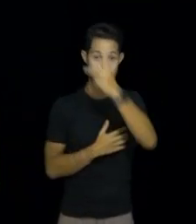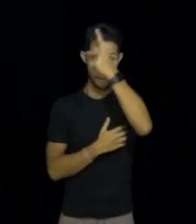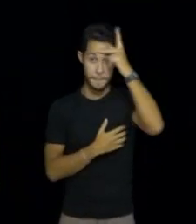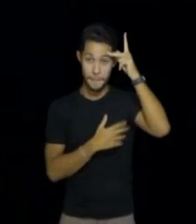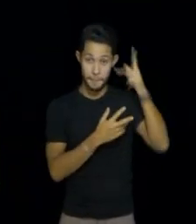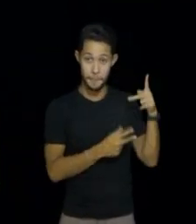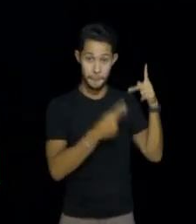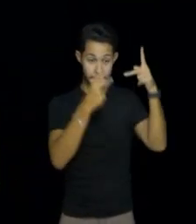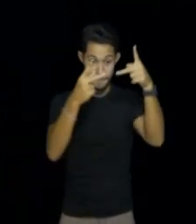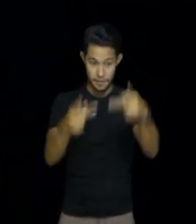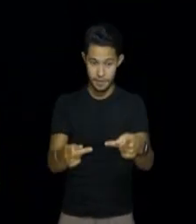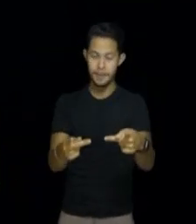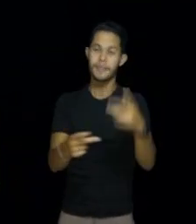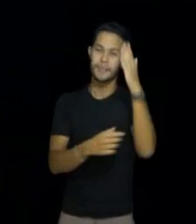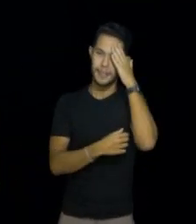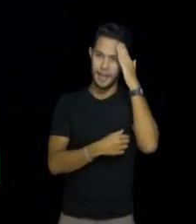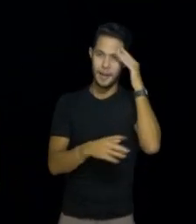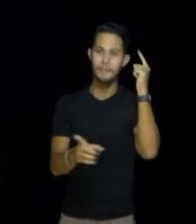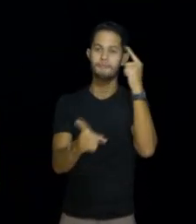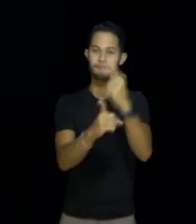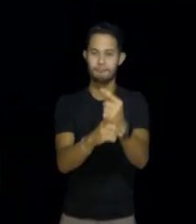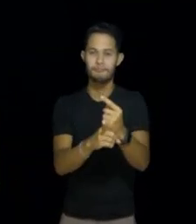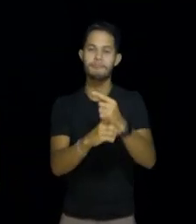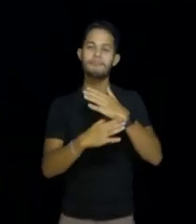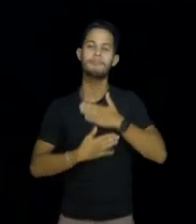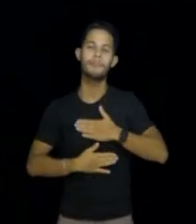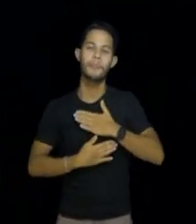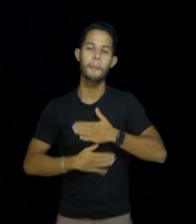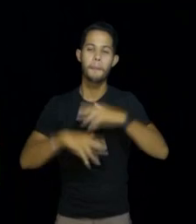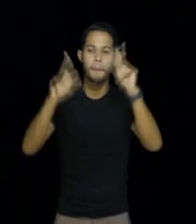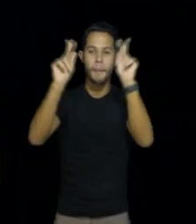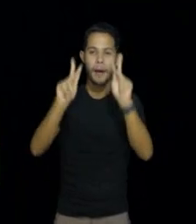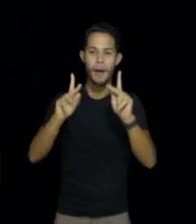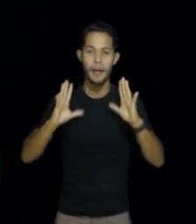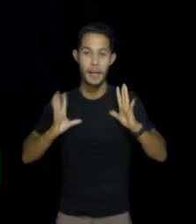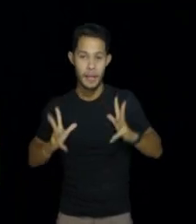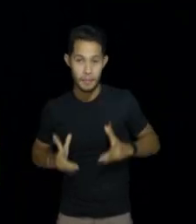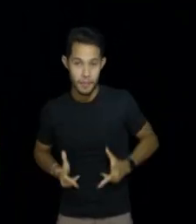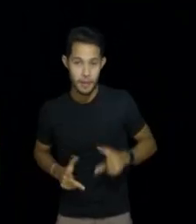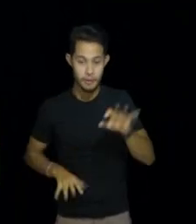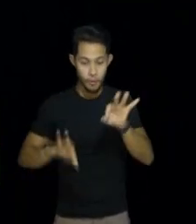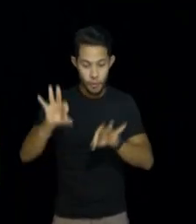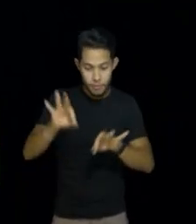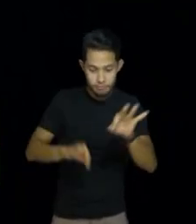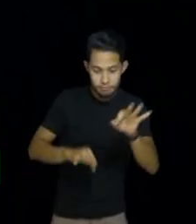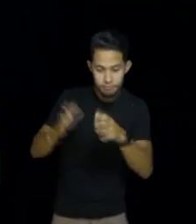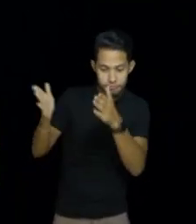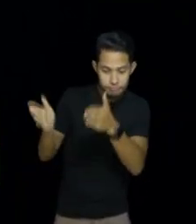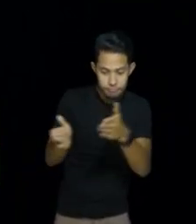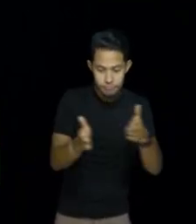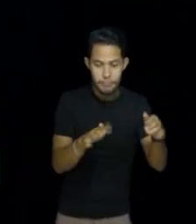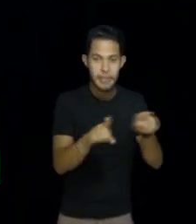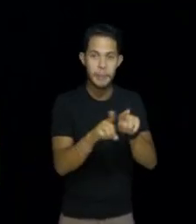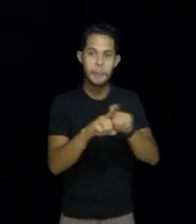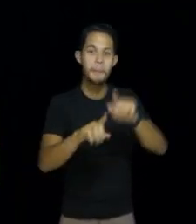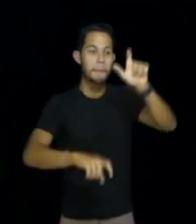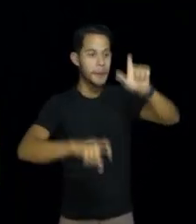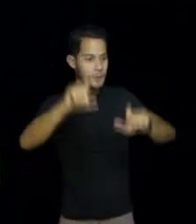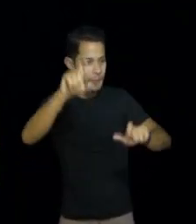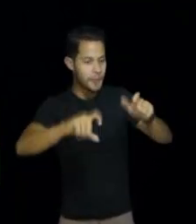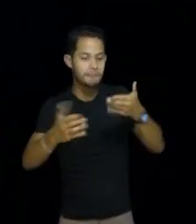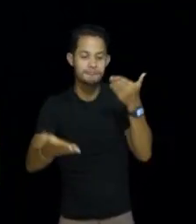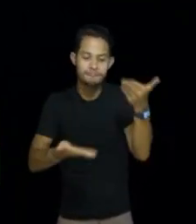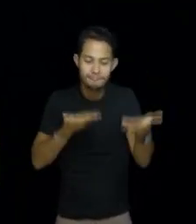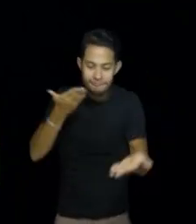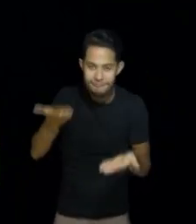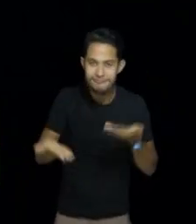vai encontrar sossego, limpeza, organização e um povo que sabe receber bem. O trabalho do